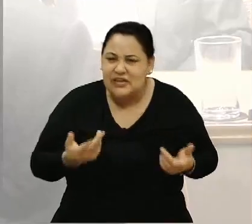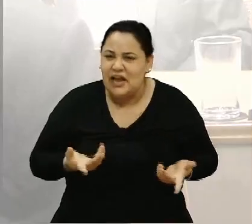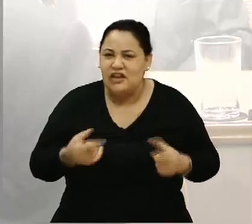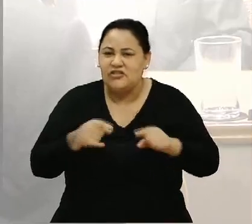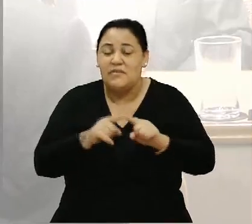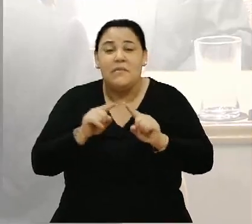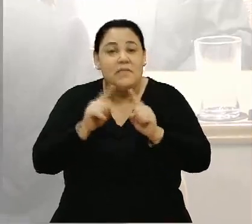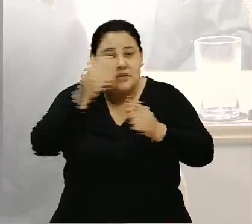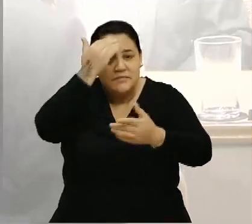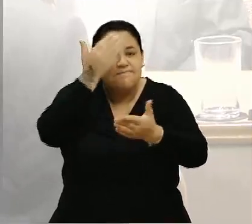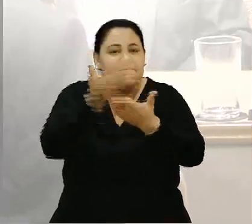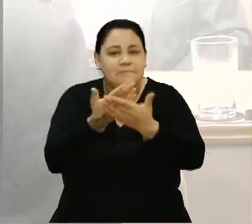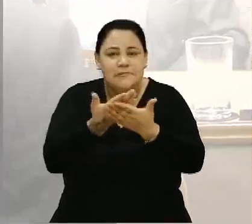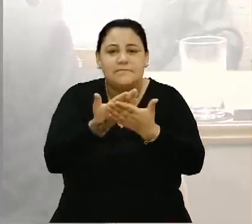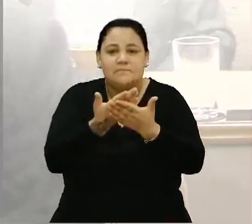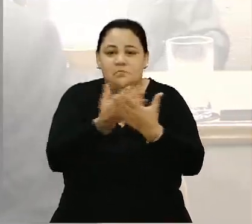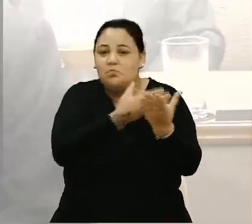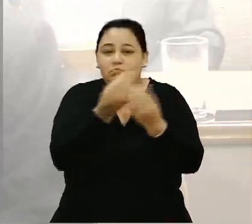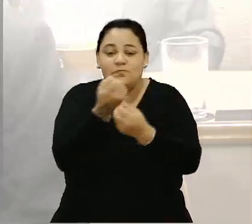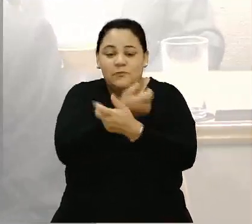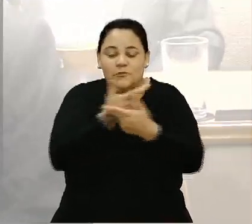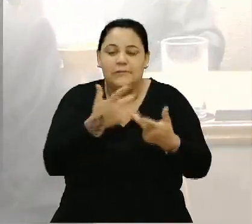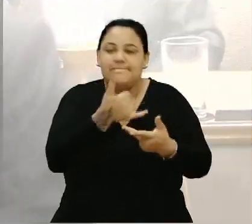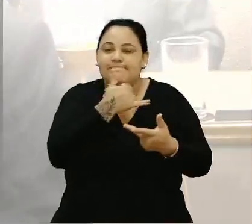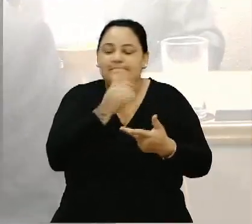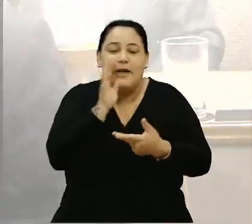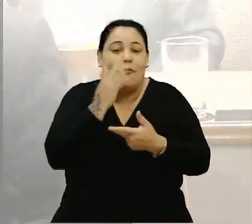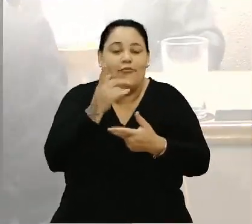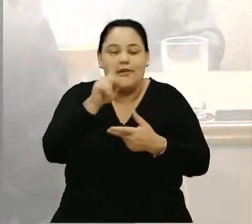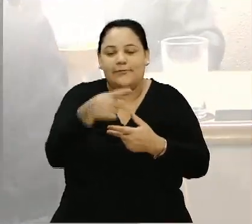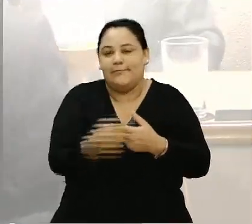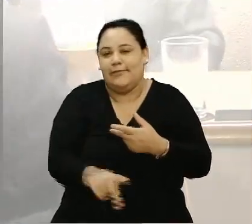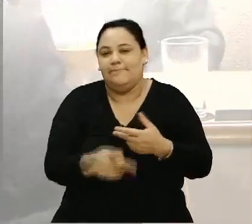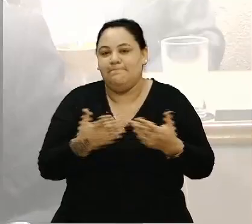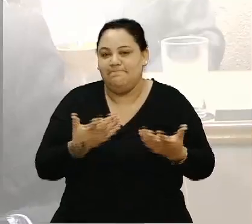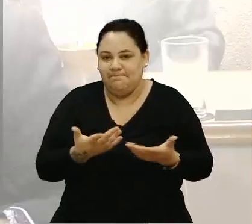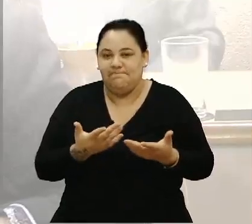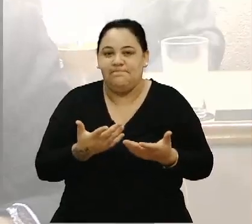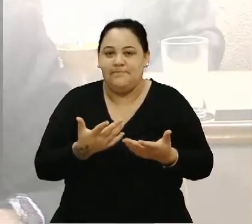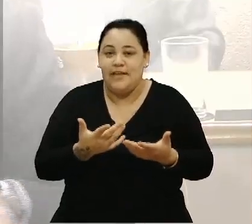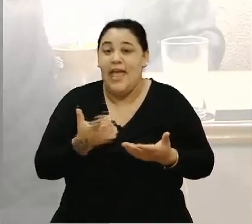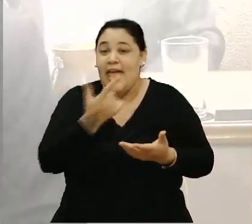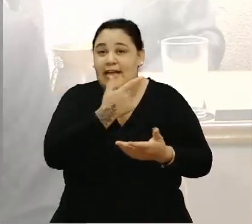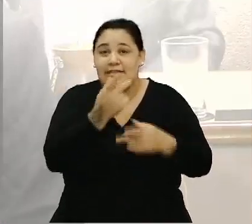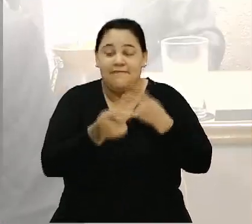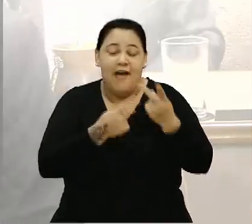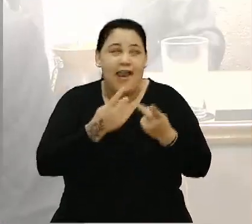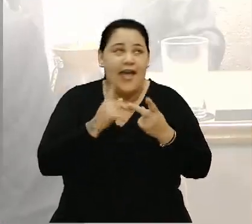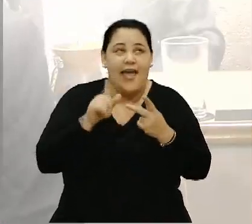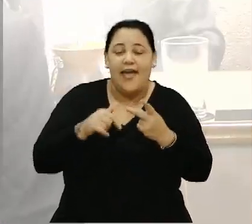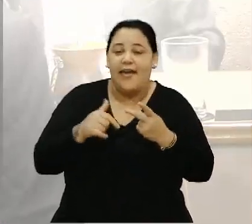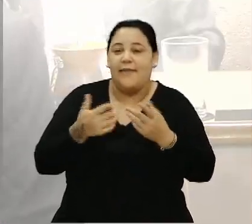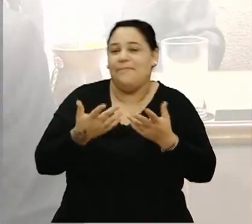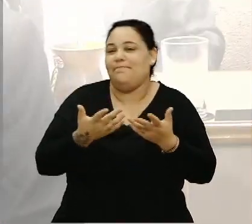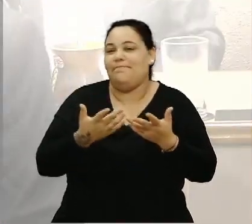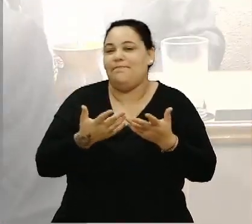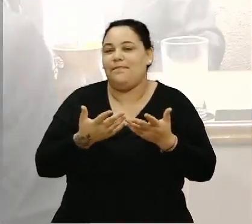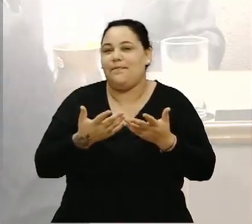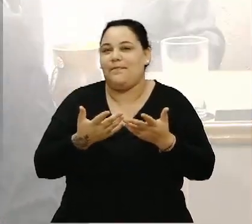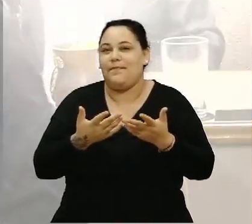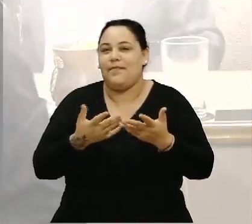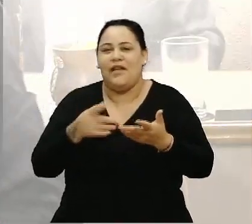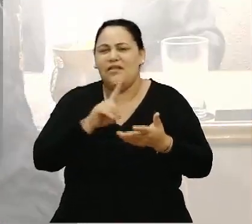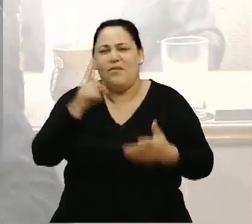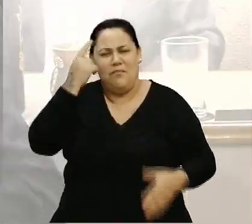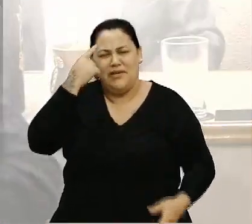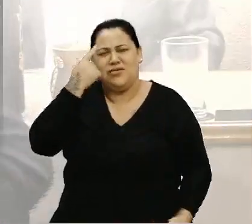que infelizmente ocorrem aqui no nosso estado, ela foi uma manifestação não